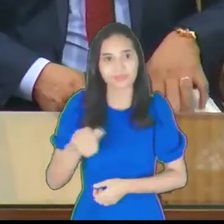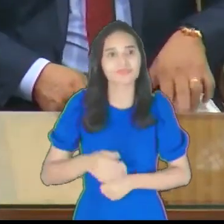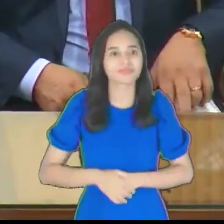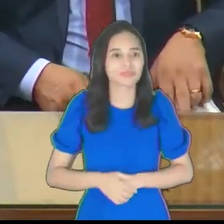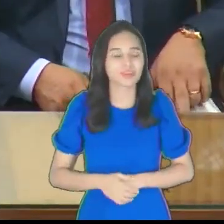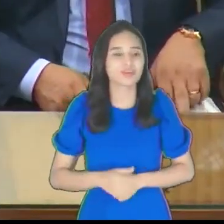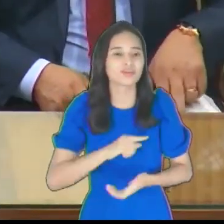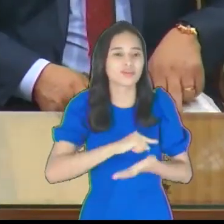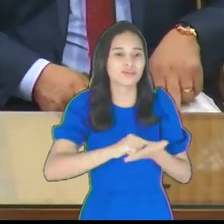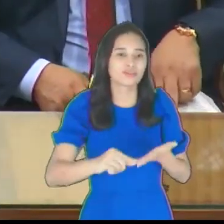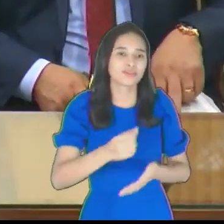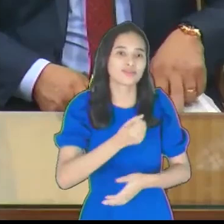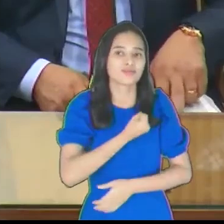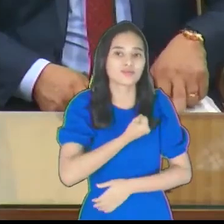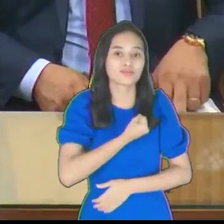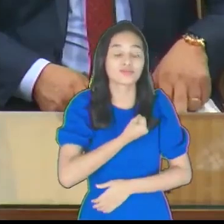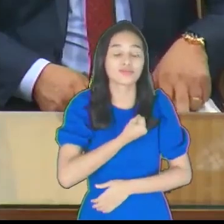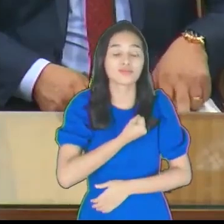número